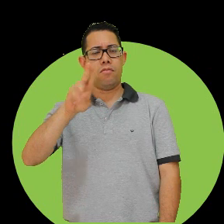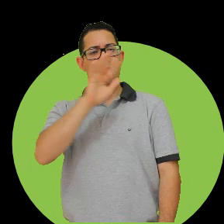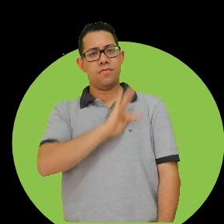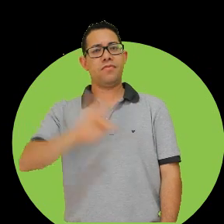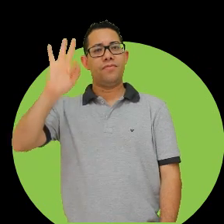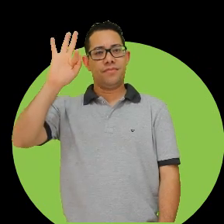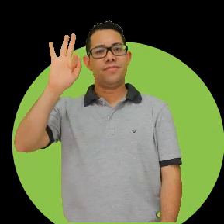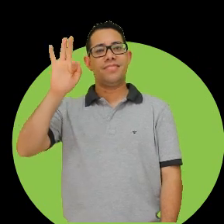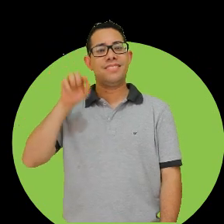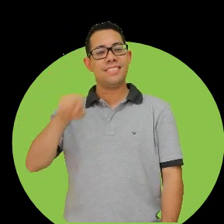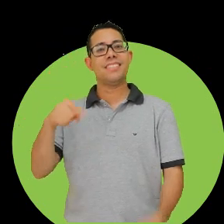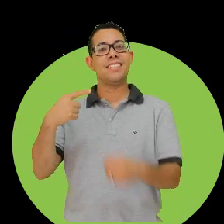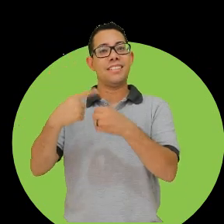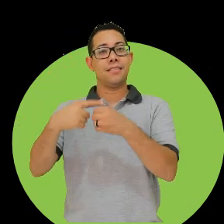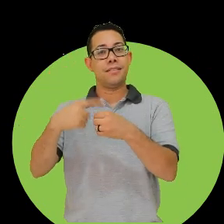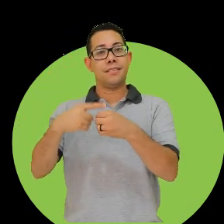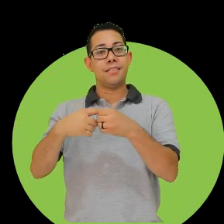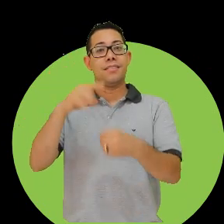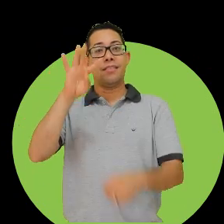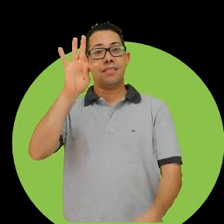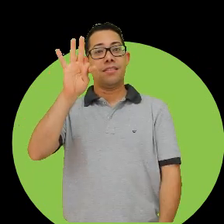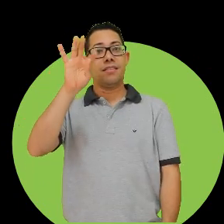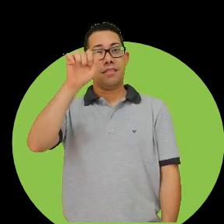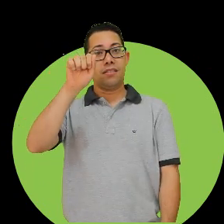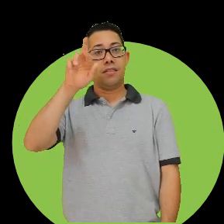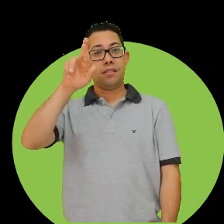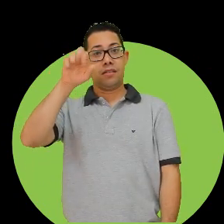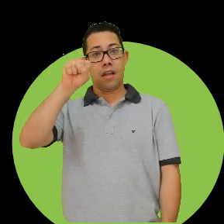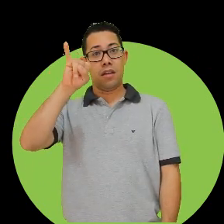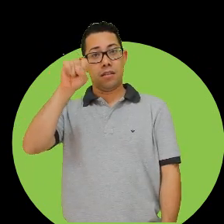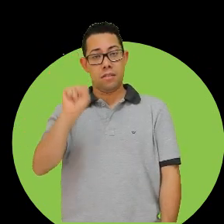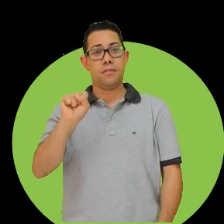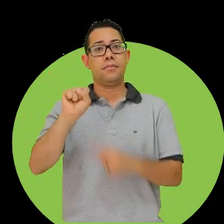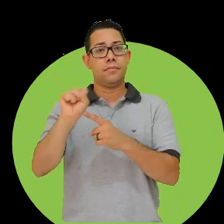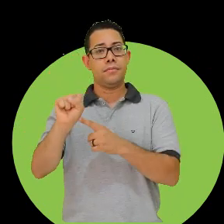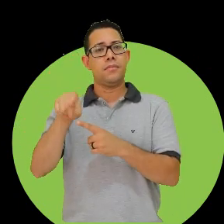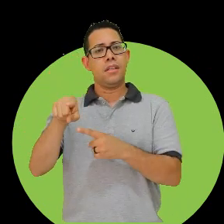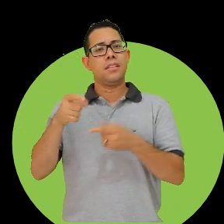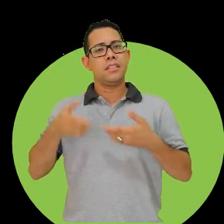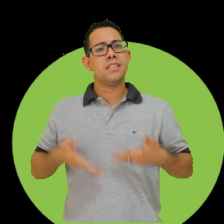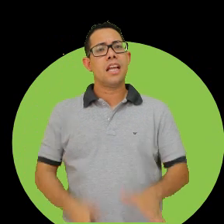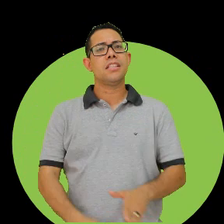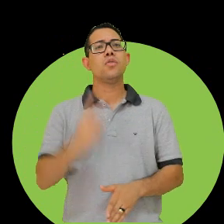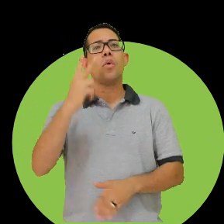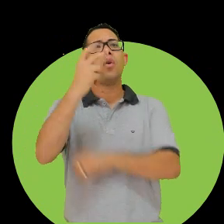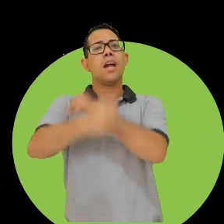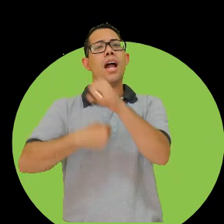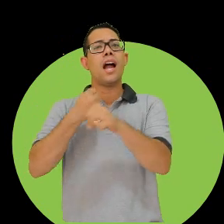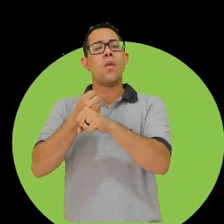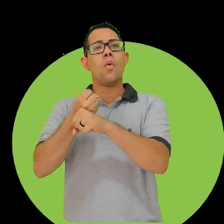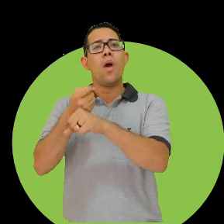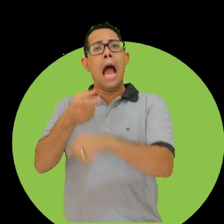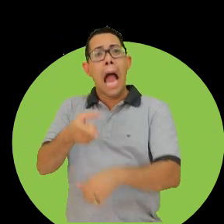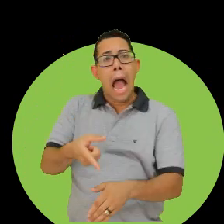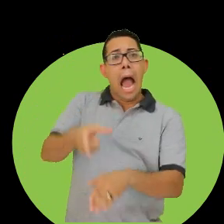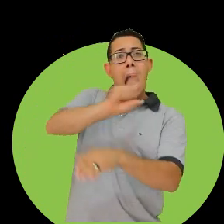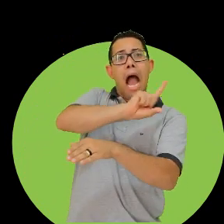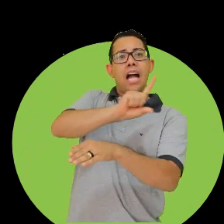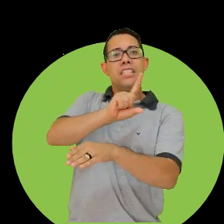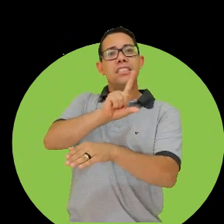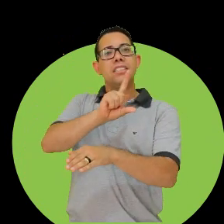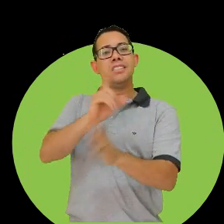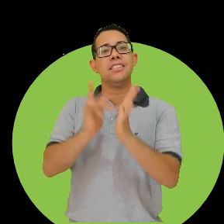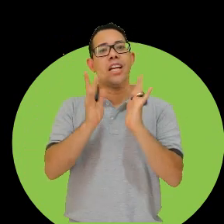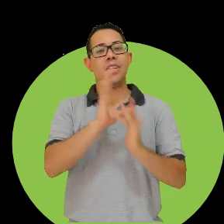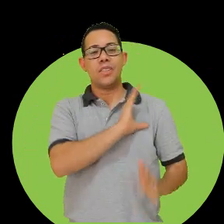e ele nasceu no ano 2 antes de Cristo. A vida de Paulo, ela foi